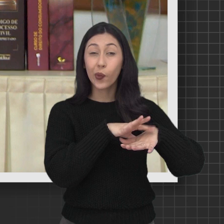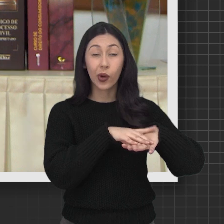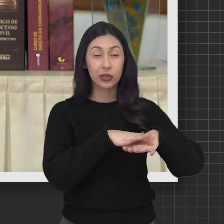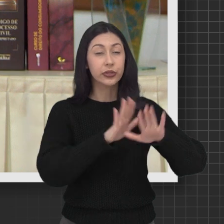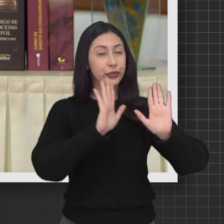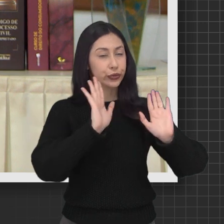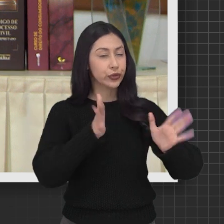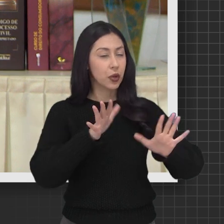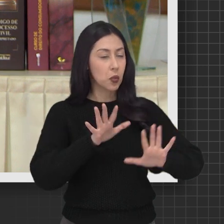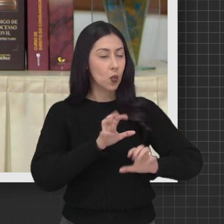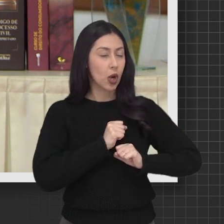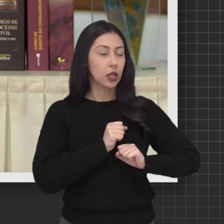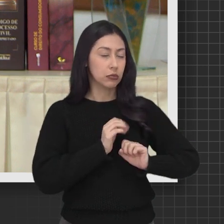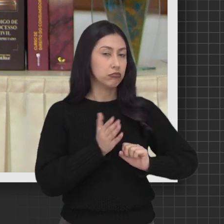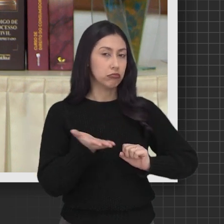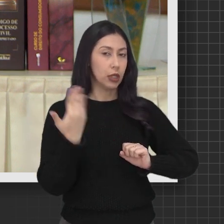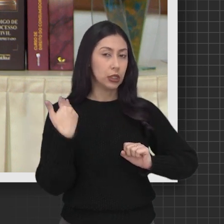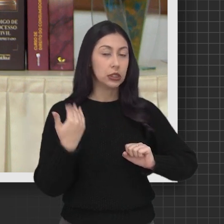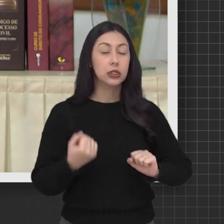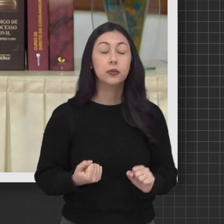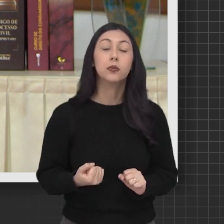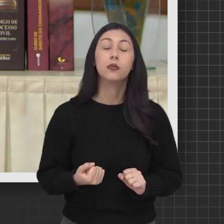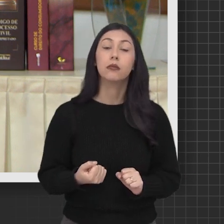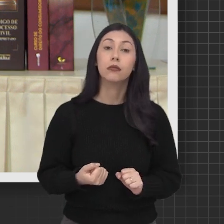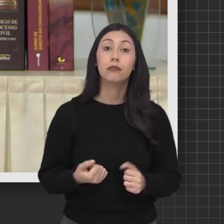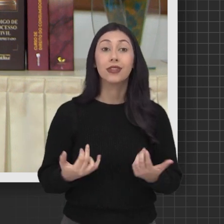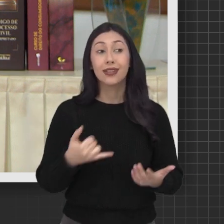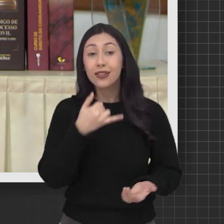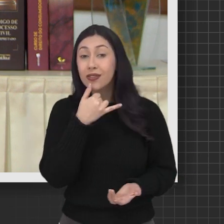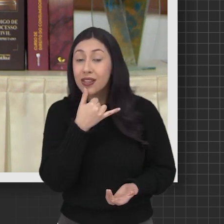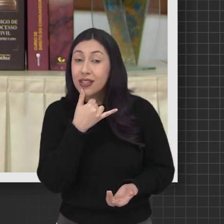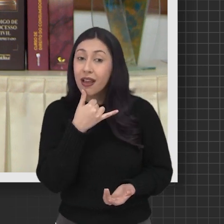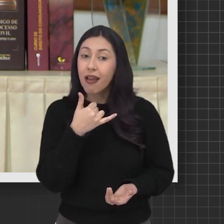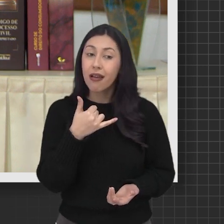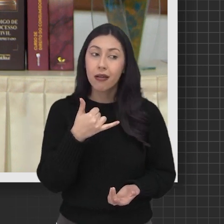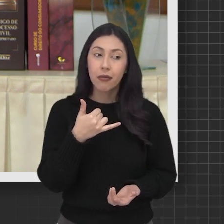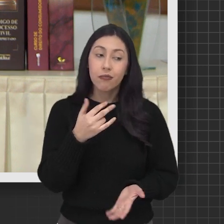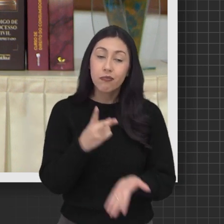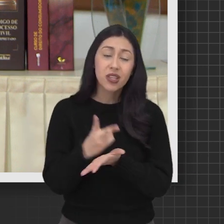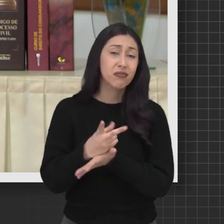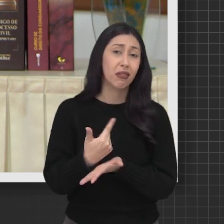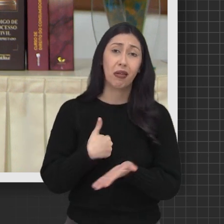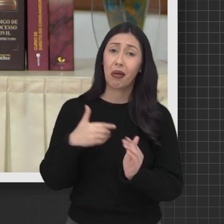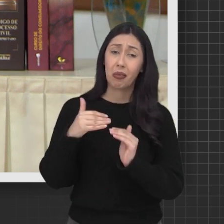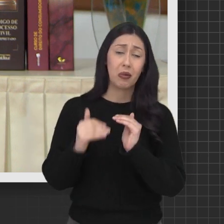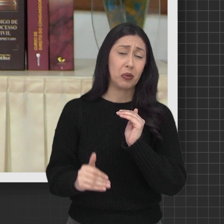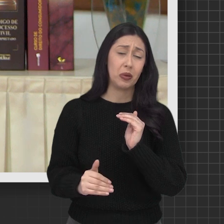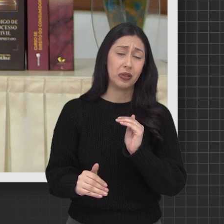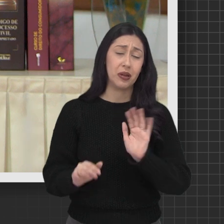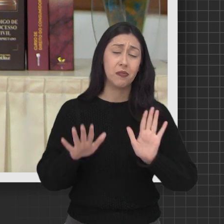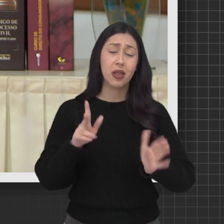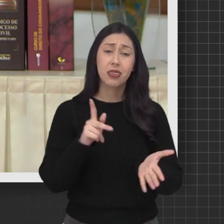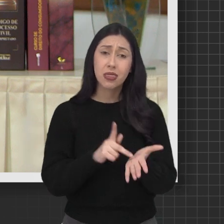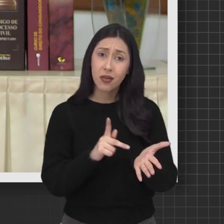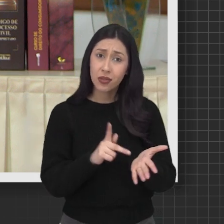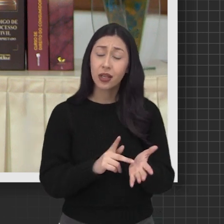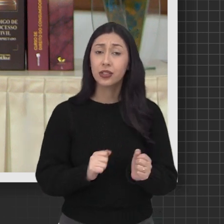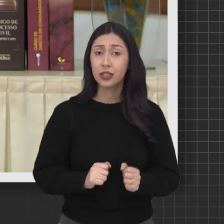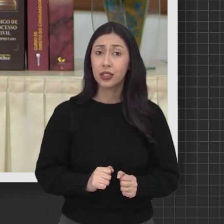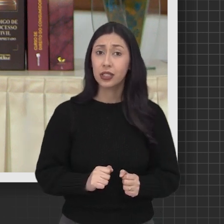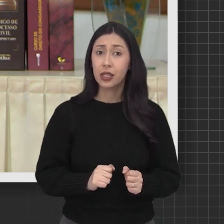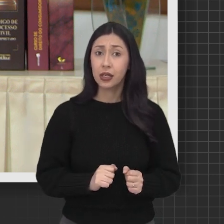doenças pré-existentes. Infelizmente, embora eu discorde dessa posição, a verdade é que para